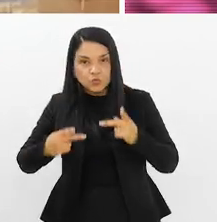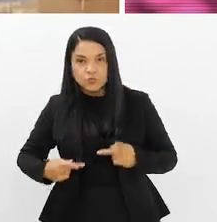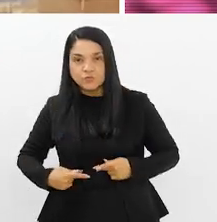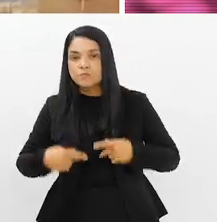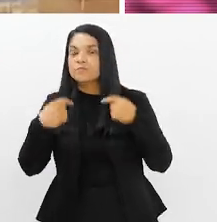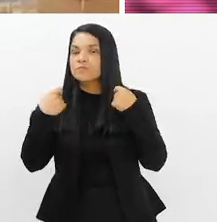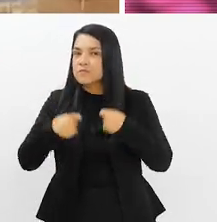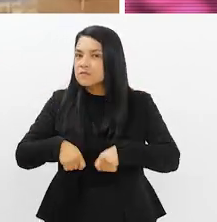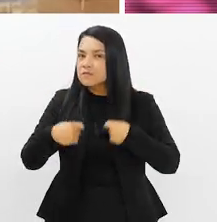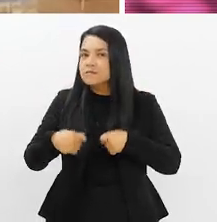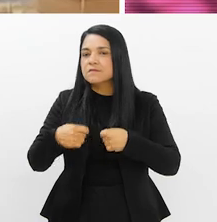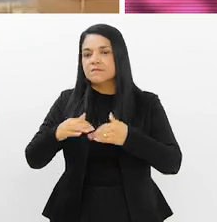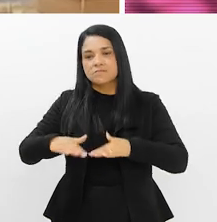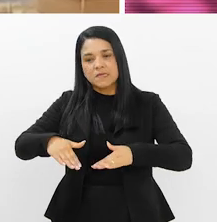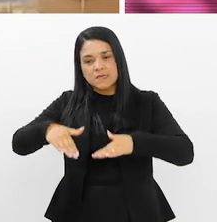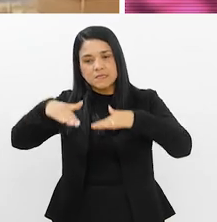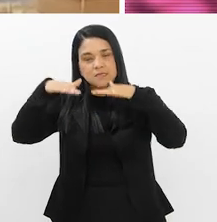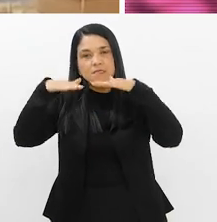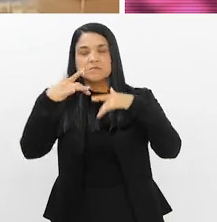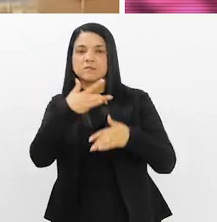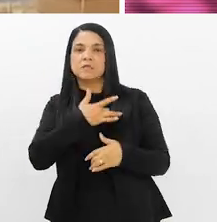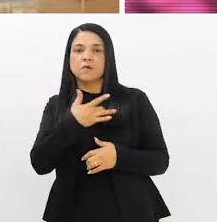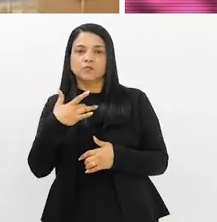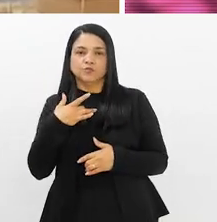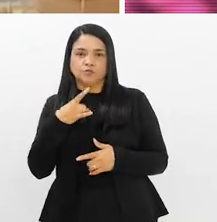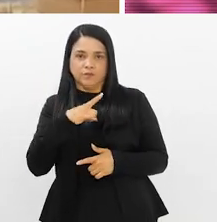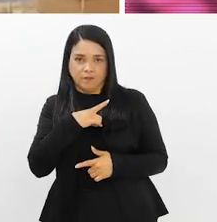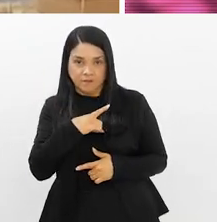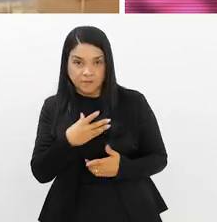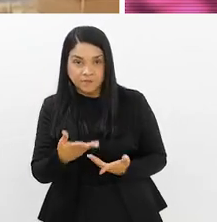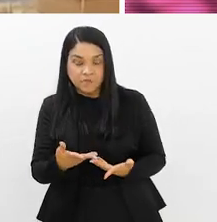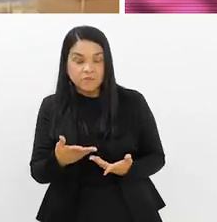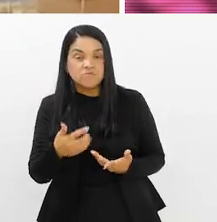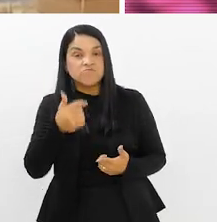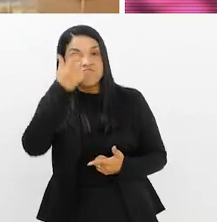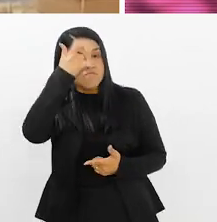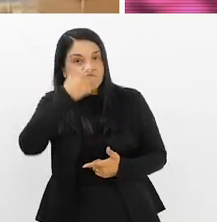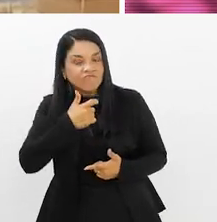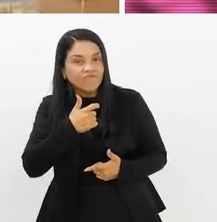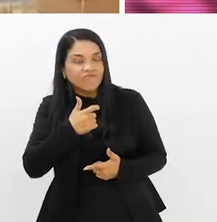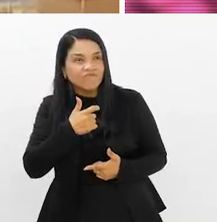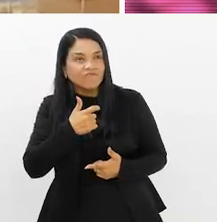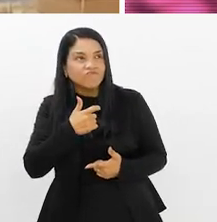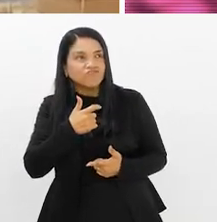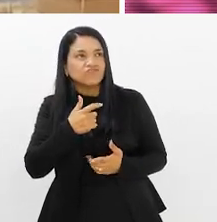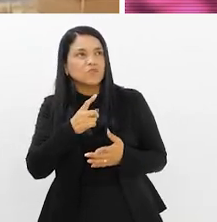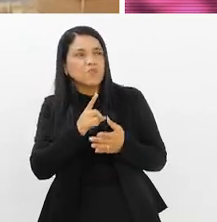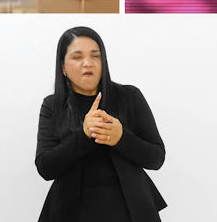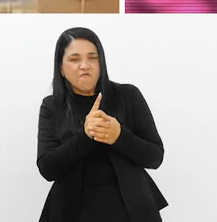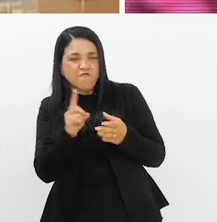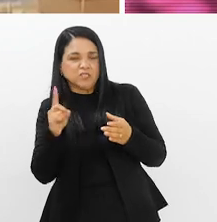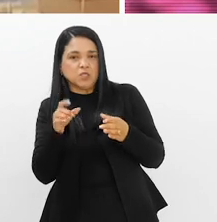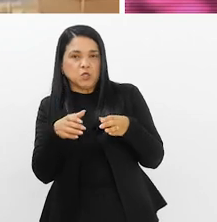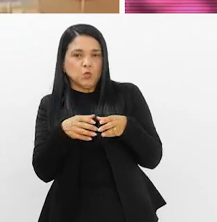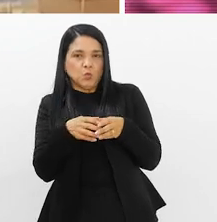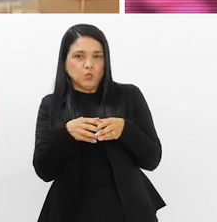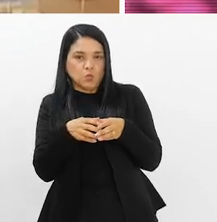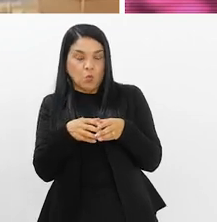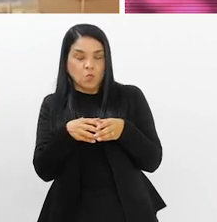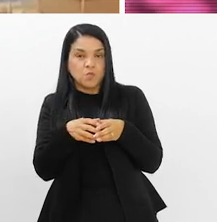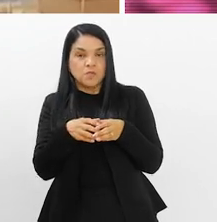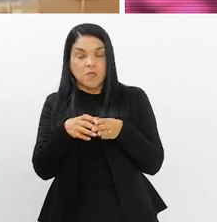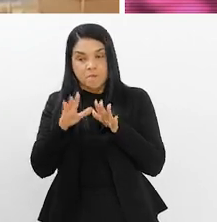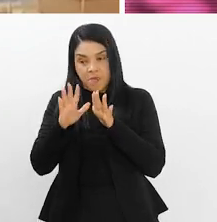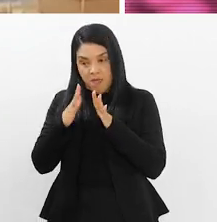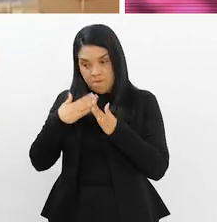humano precisa para crescer saudável, né? E eu não cheguei a me afastar, assim, porque